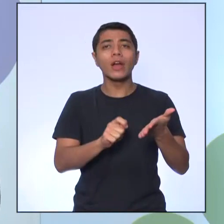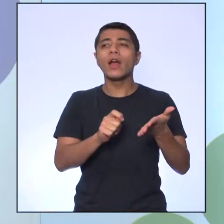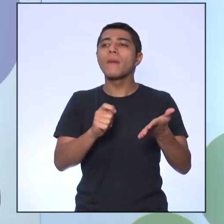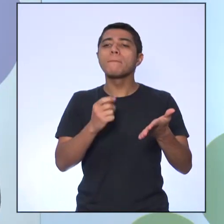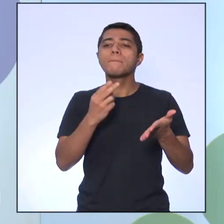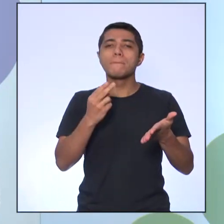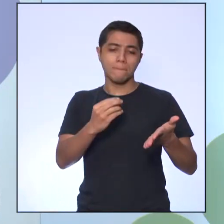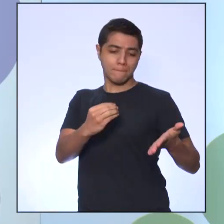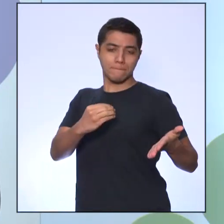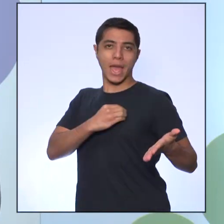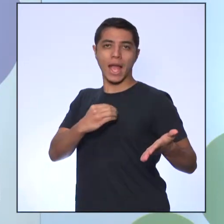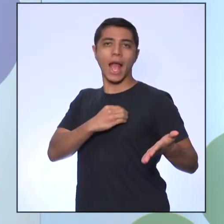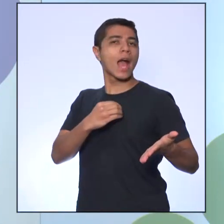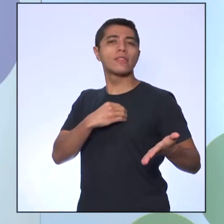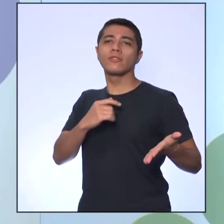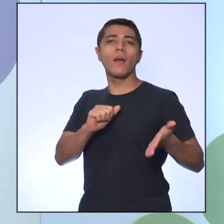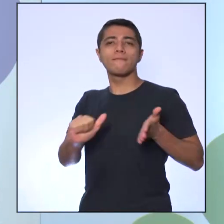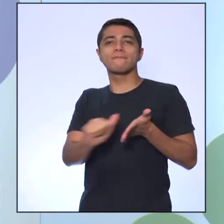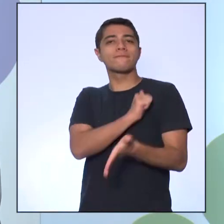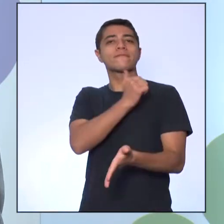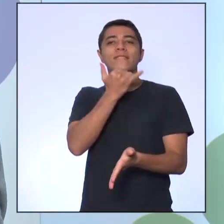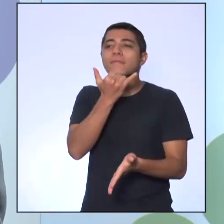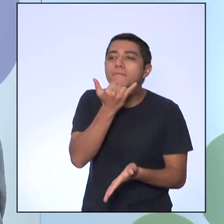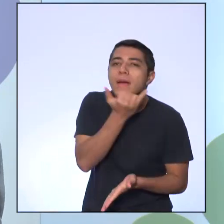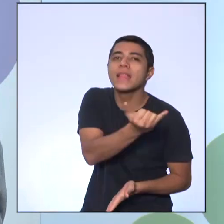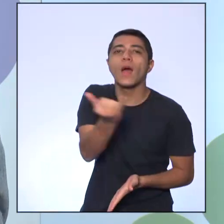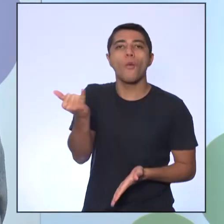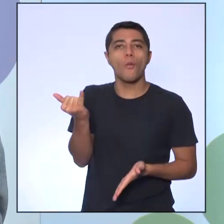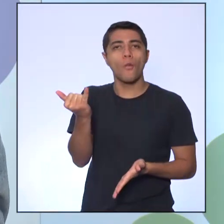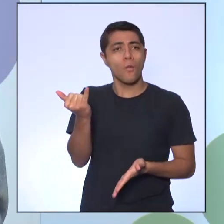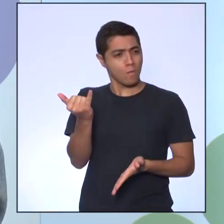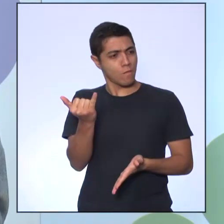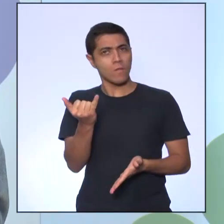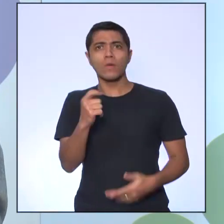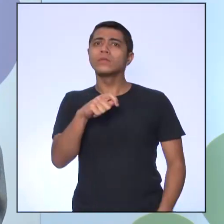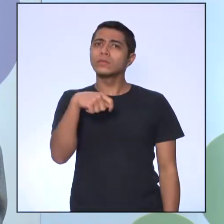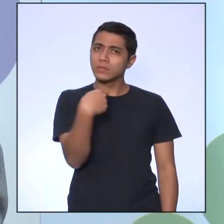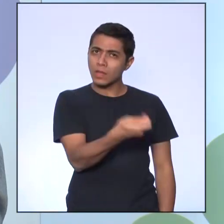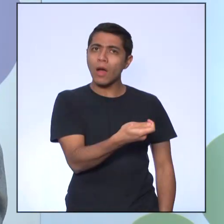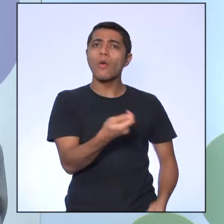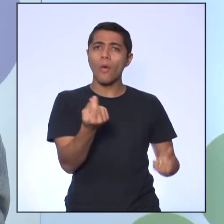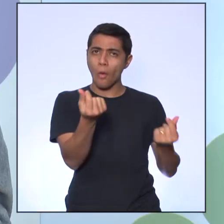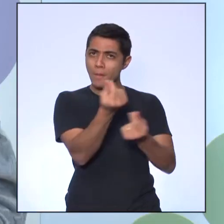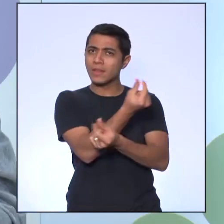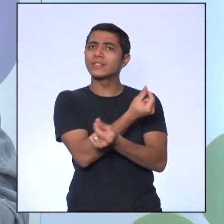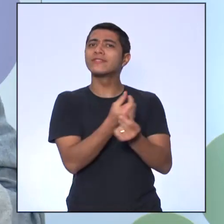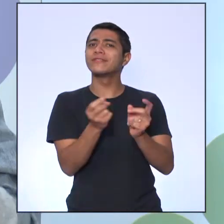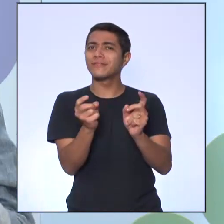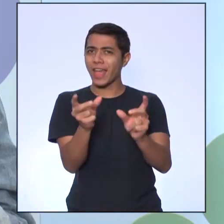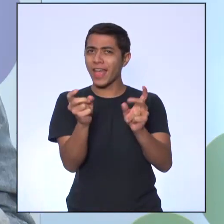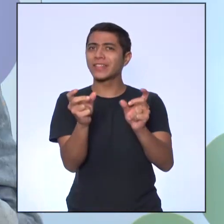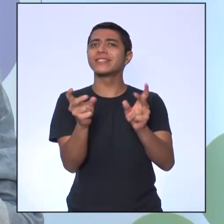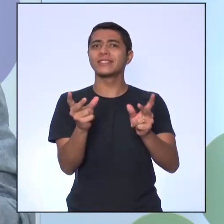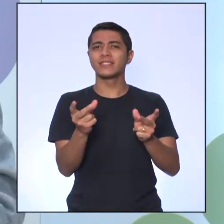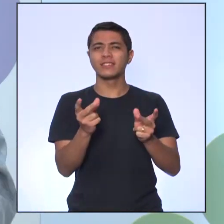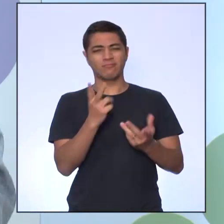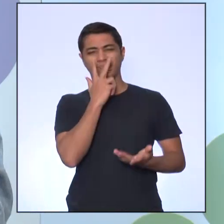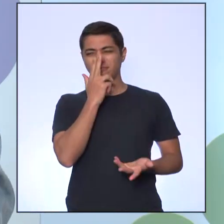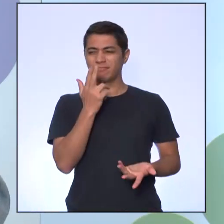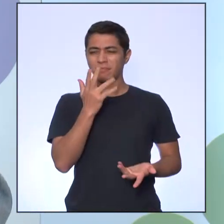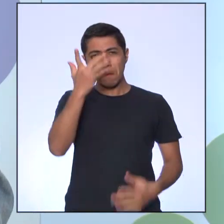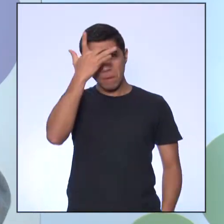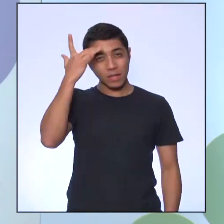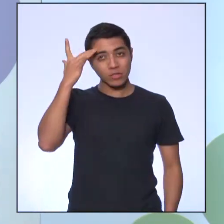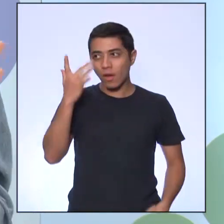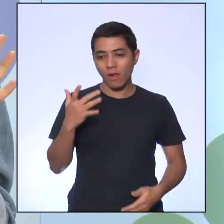era uma venda, né? Venda de perdão. Então, chegou um momento que isso começou a ficar muito banalizado, né? Então, a pessoa peca e depois, no domingo, é só